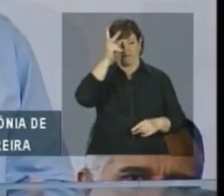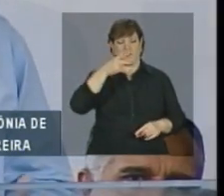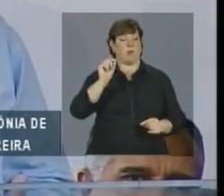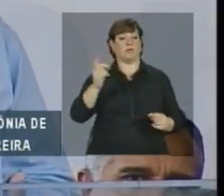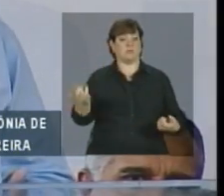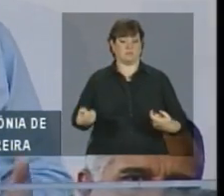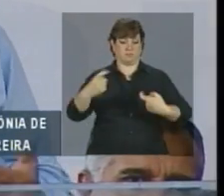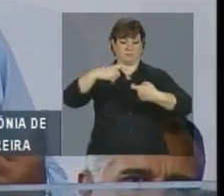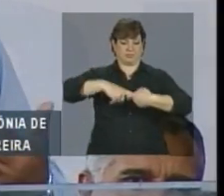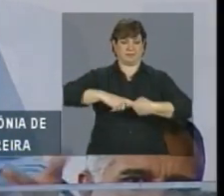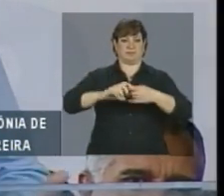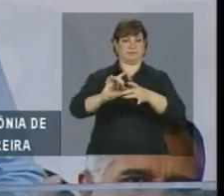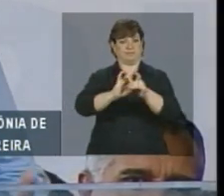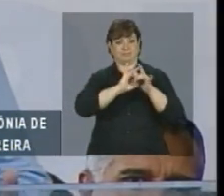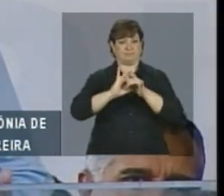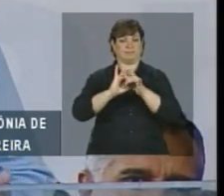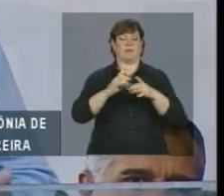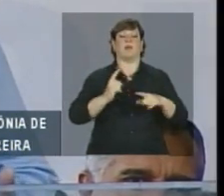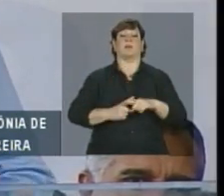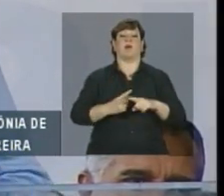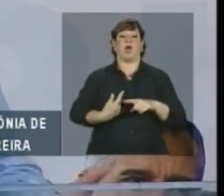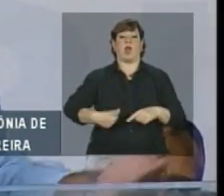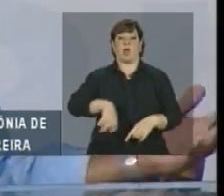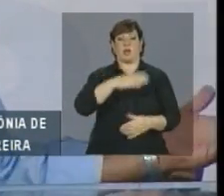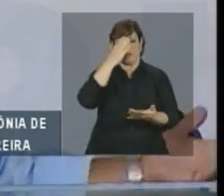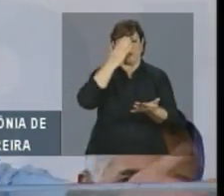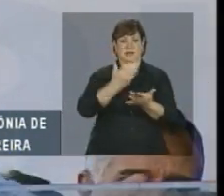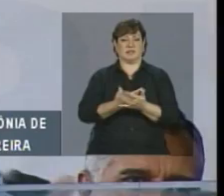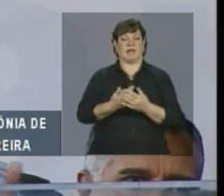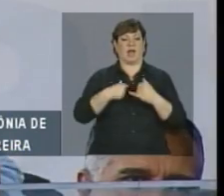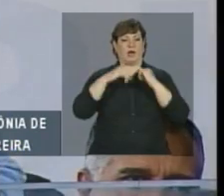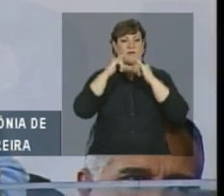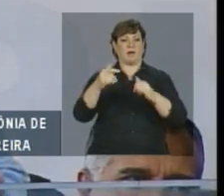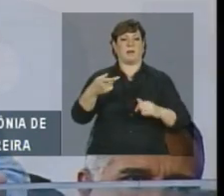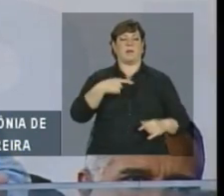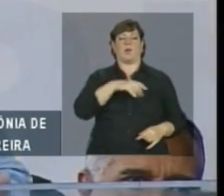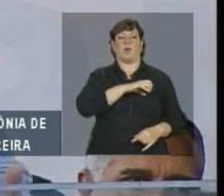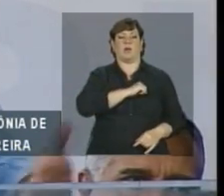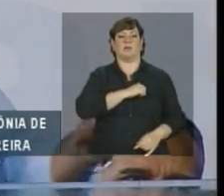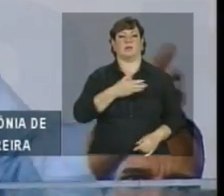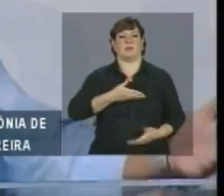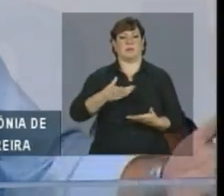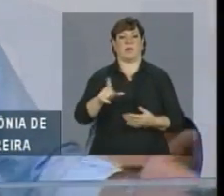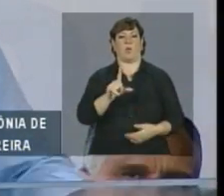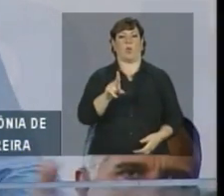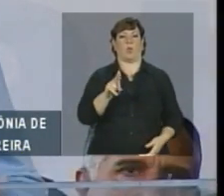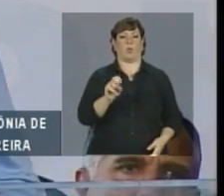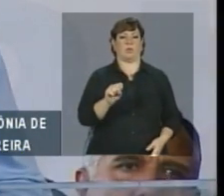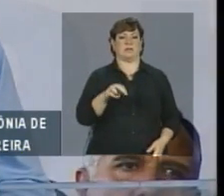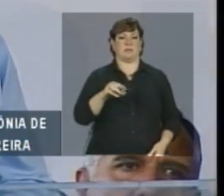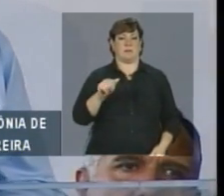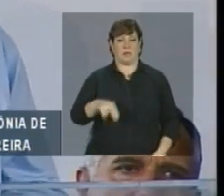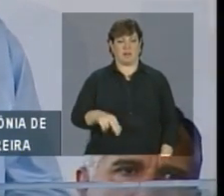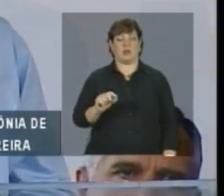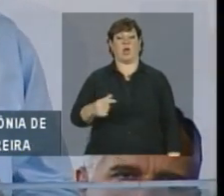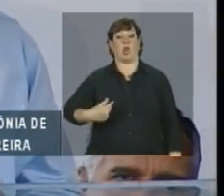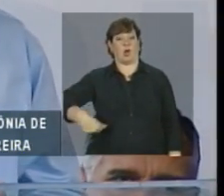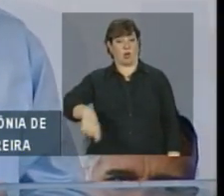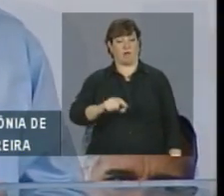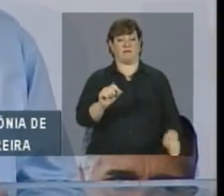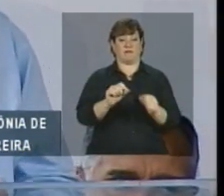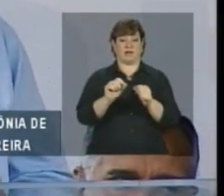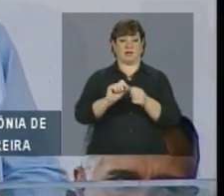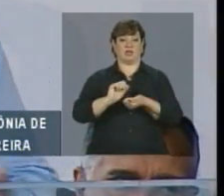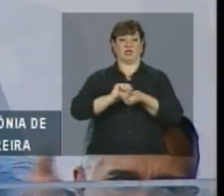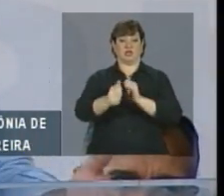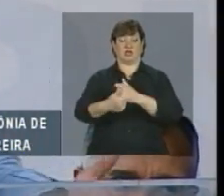parceria. Quando nós acreditamos, e eu disse ao meu querido amigo Nussmann, que nós iríamos fazer os Jogos